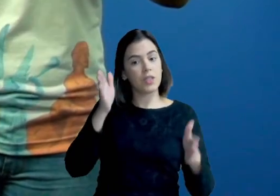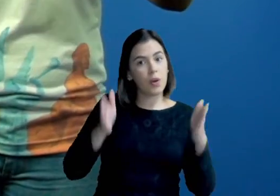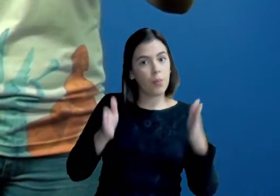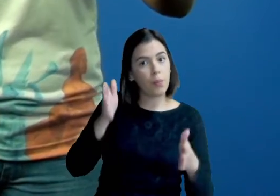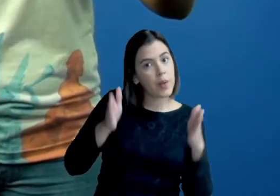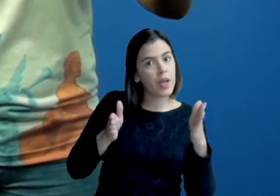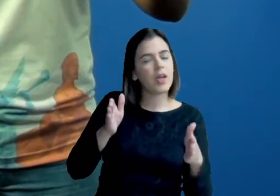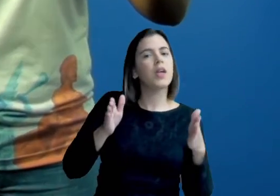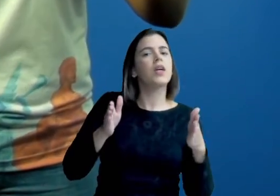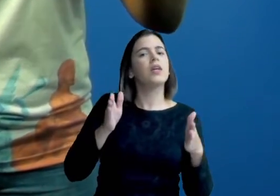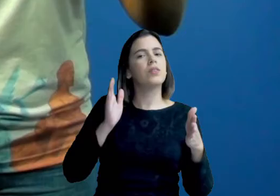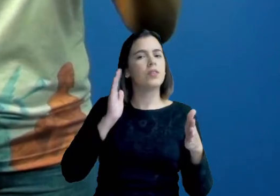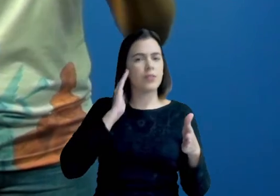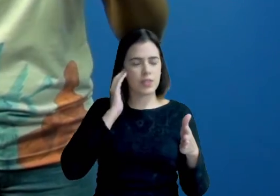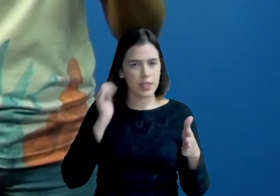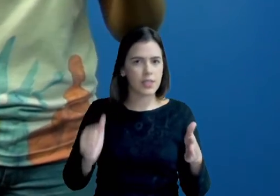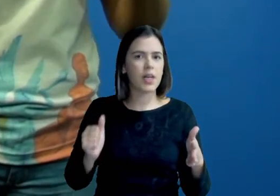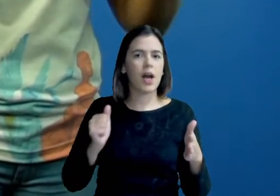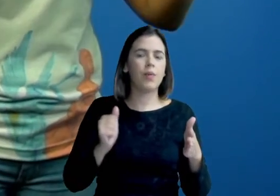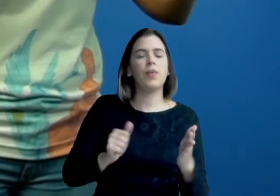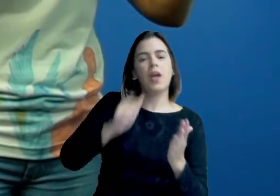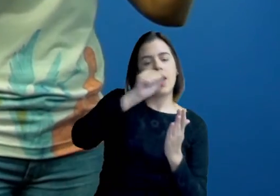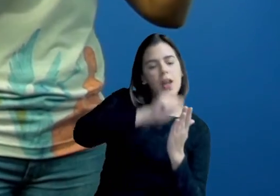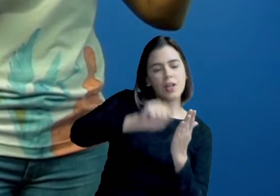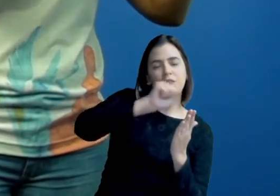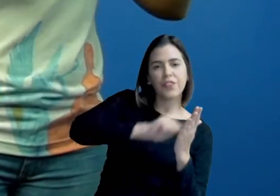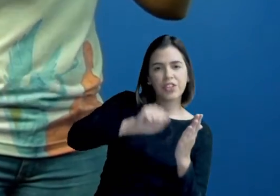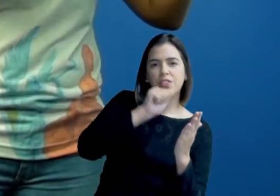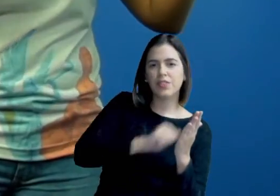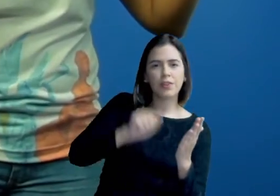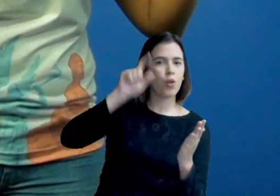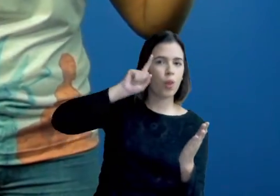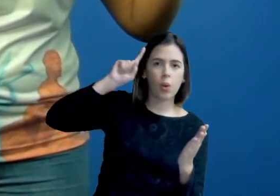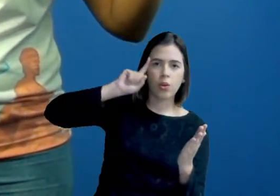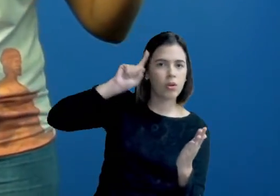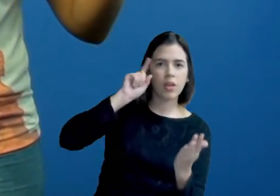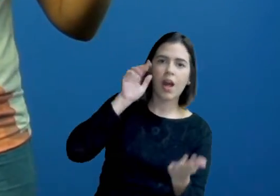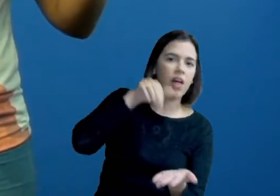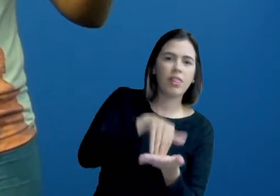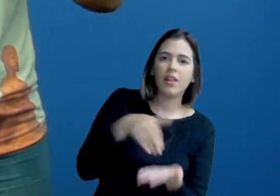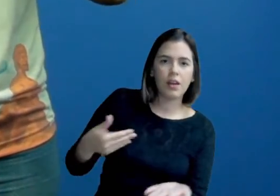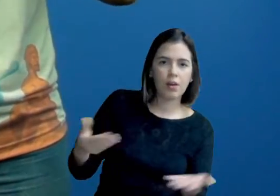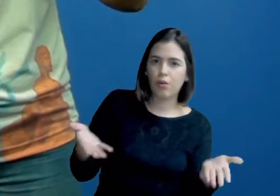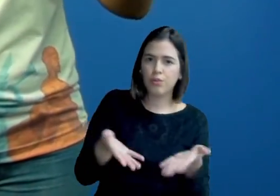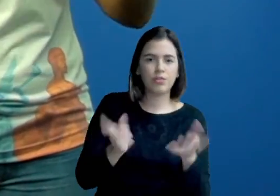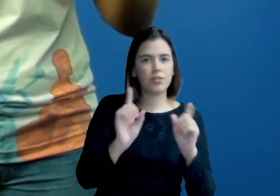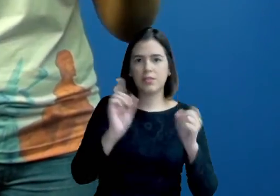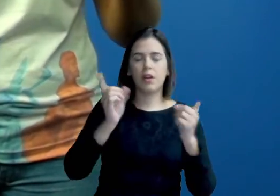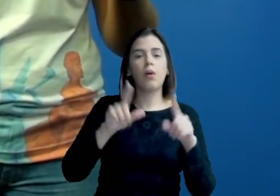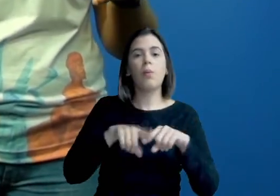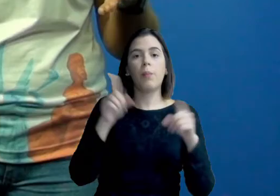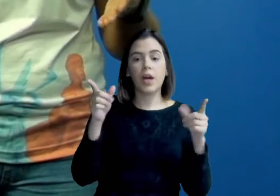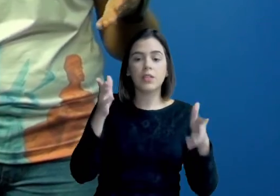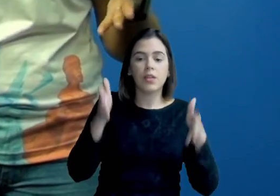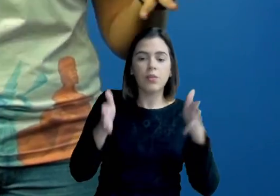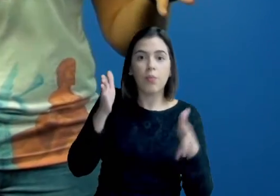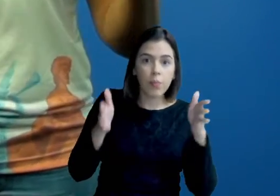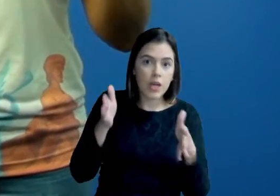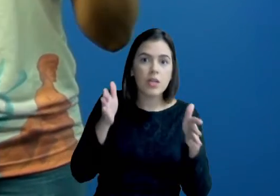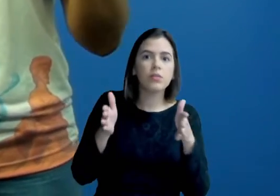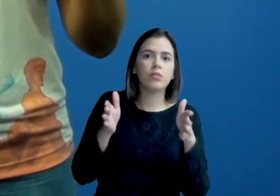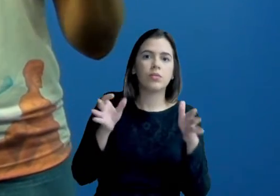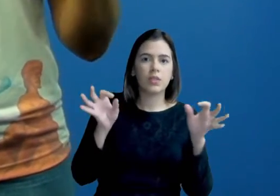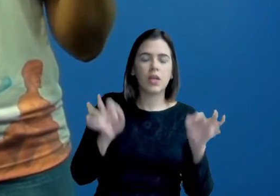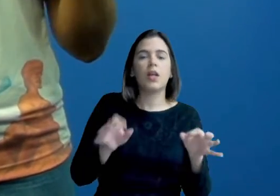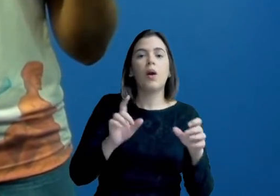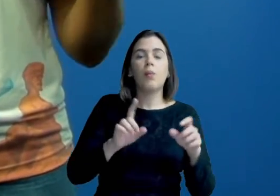você vai saber que está definido ali. Ele não ficou escrevendo todos os dias até hoje. Existe um período limitado. Por